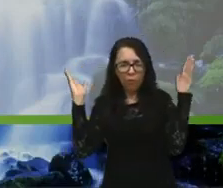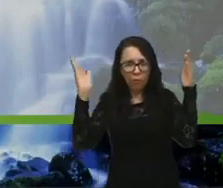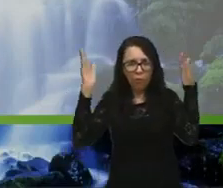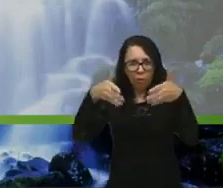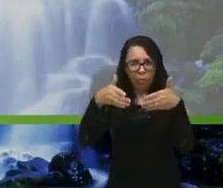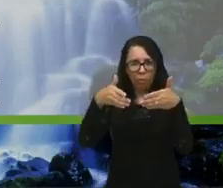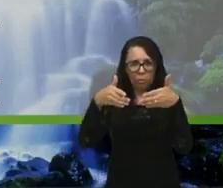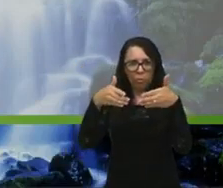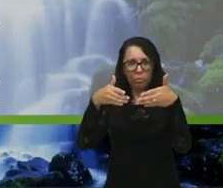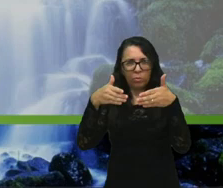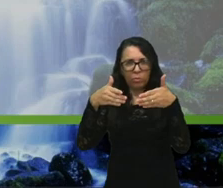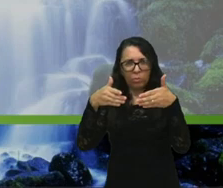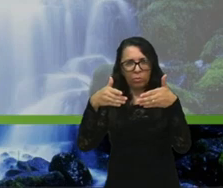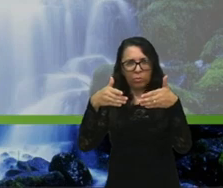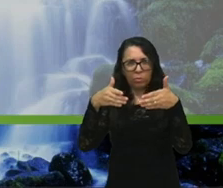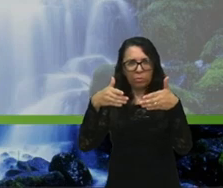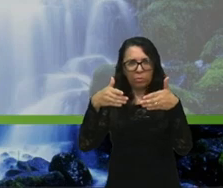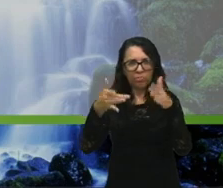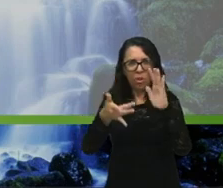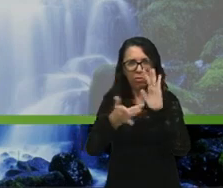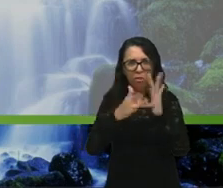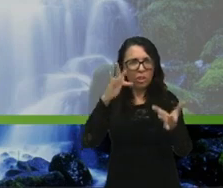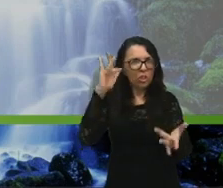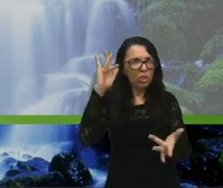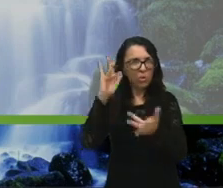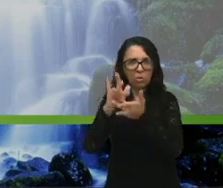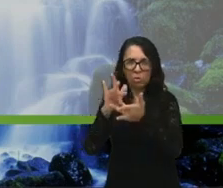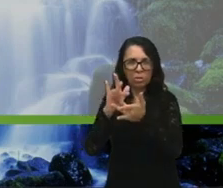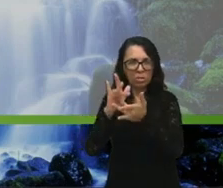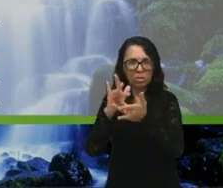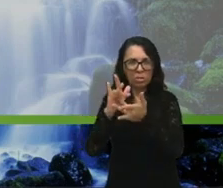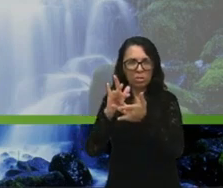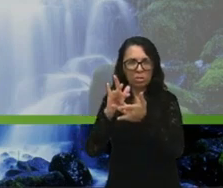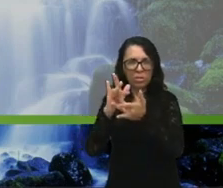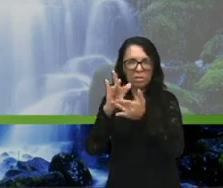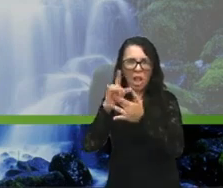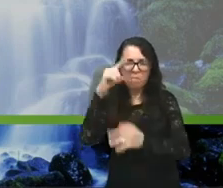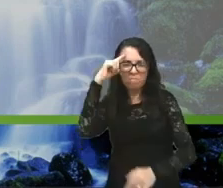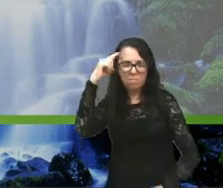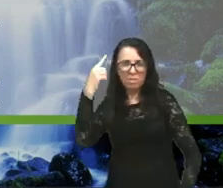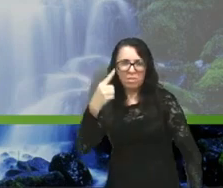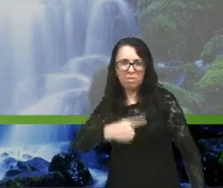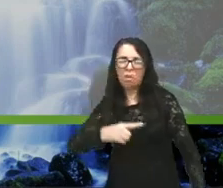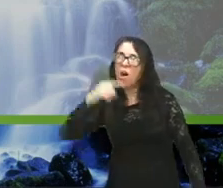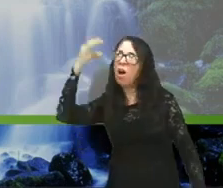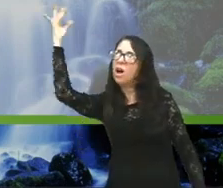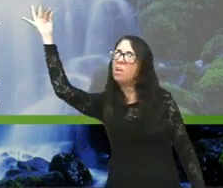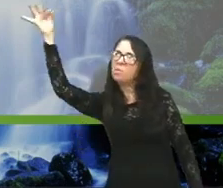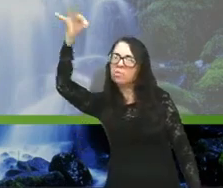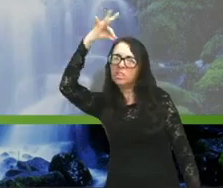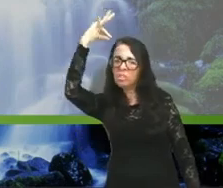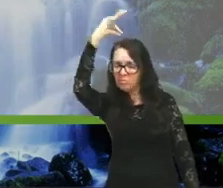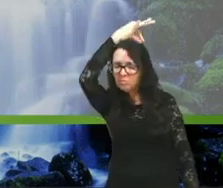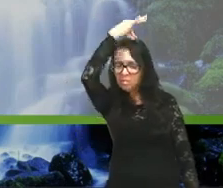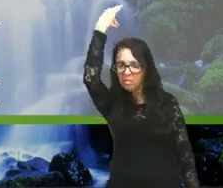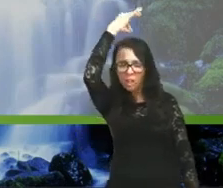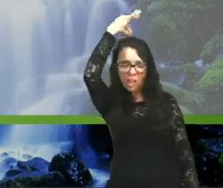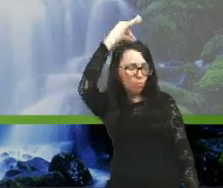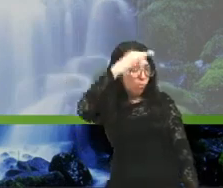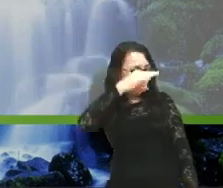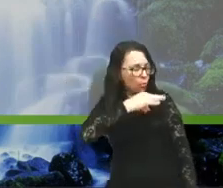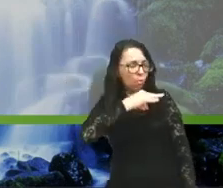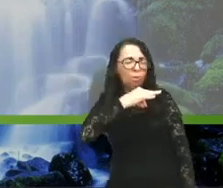alvo. É o que o Espírito Santo está realizando na sua vida. Não adianta você chegar